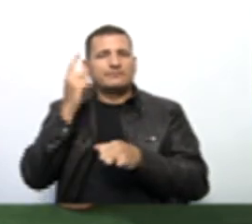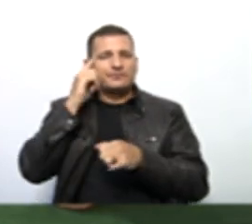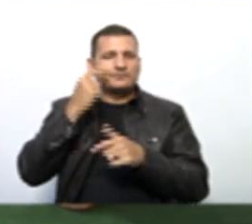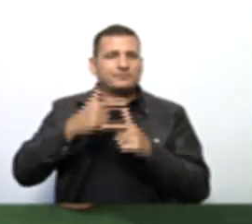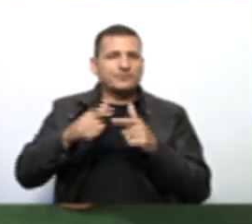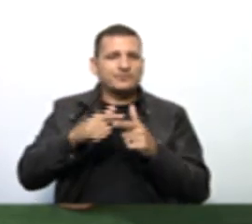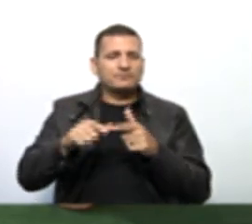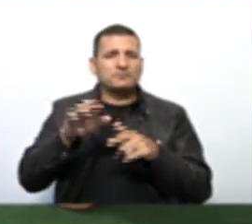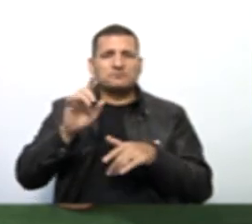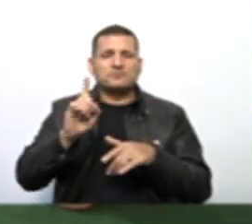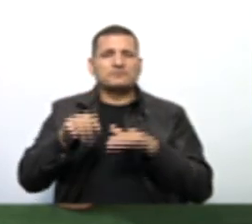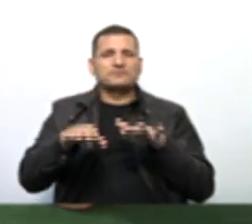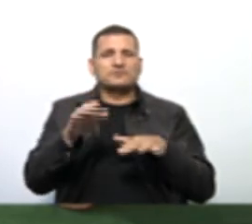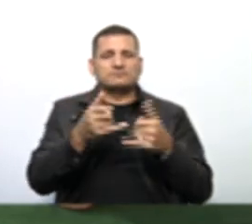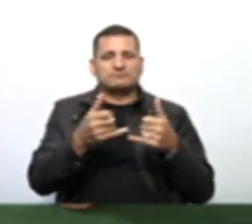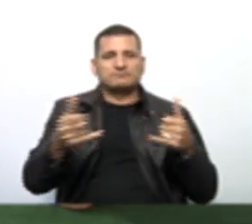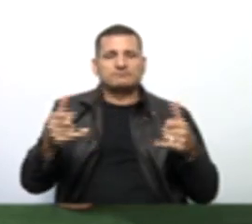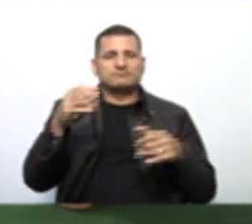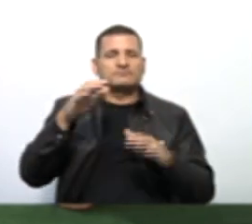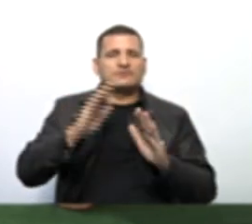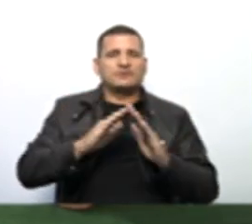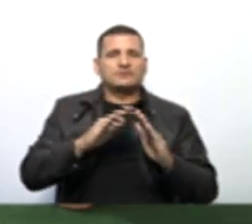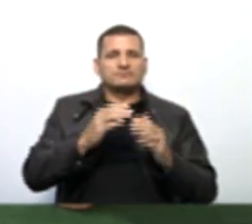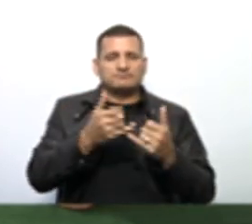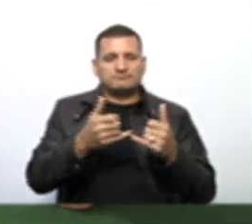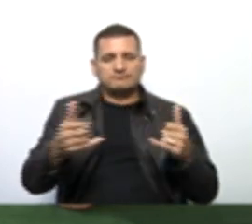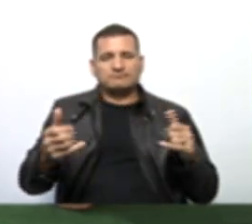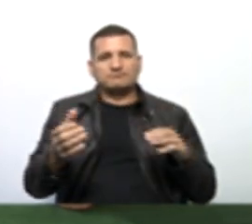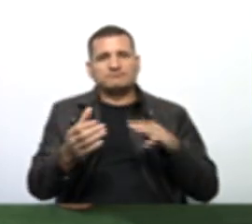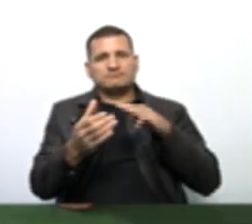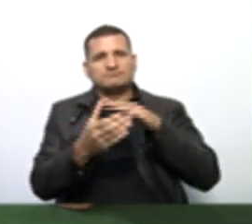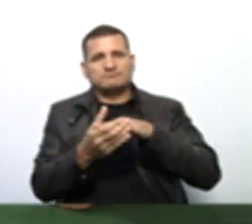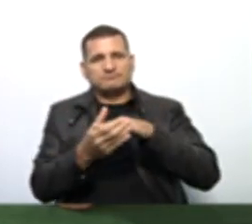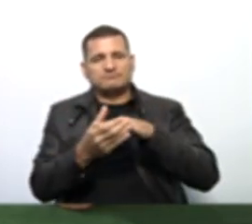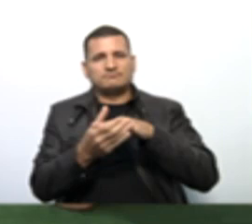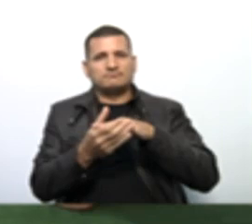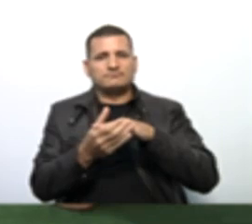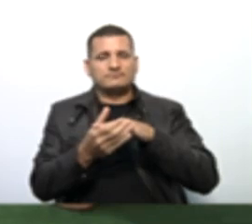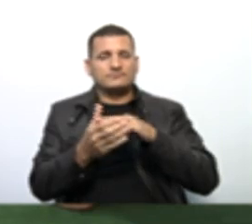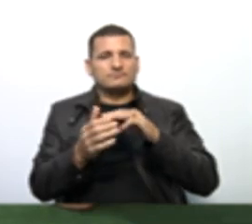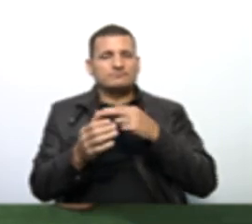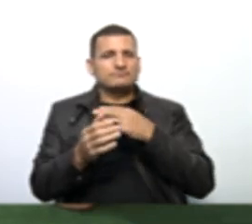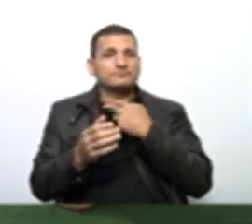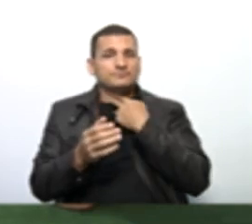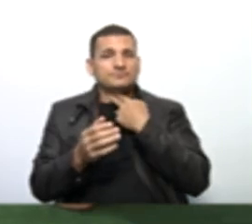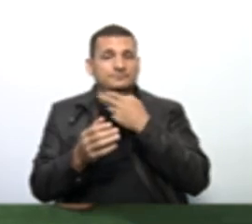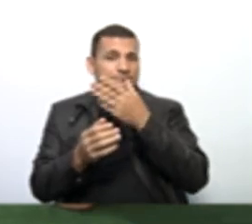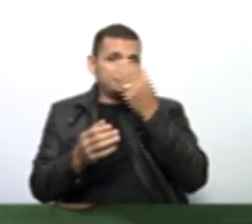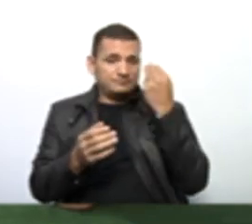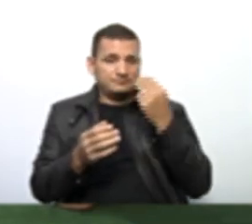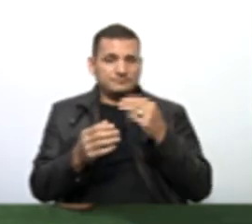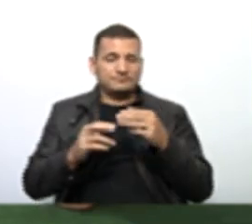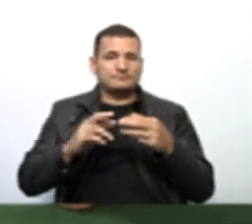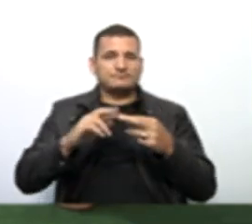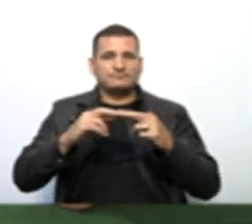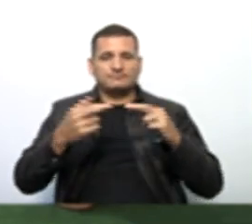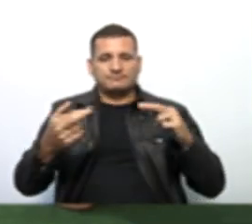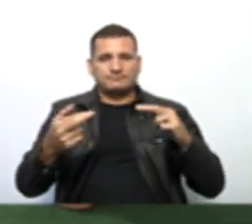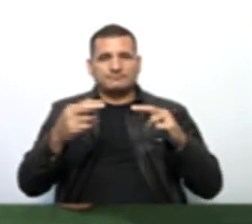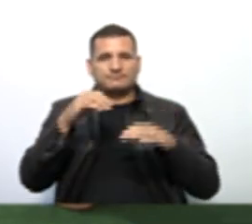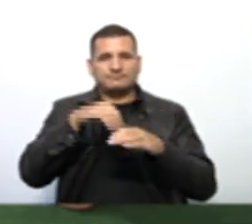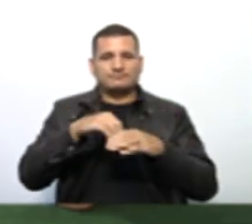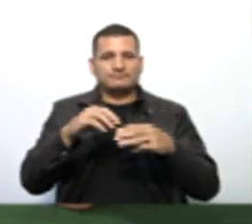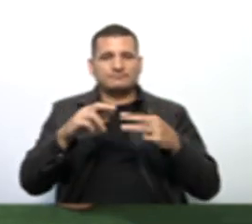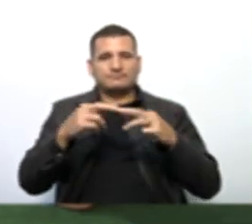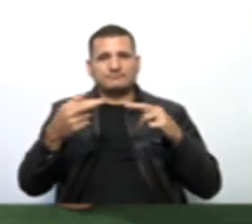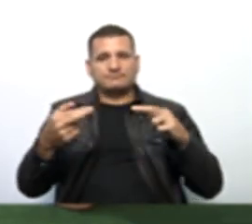em casa mesmo o capim às vezes é o cabo não esquecer que a própria trança é porque tem no cabo a transição é